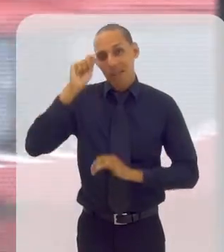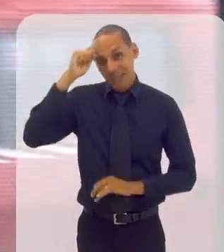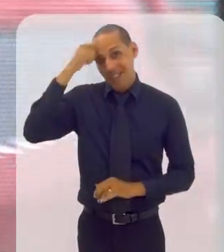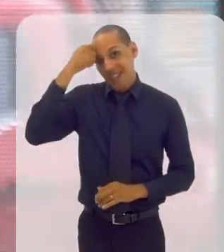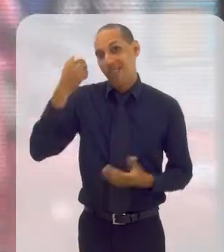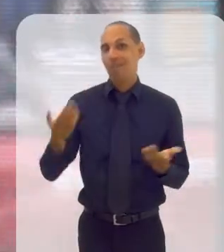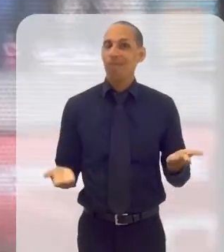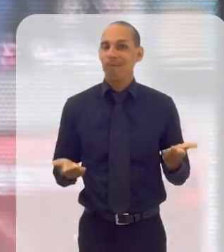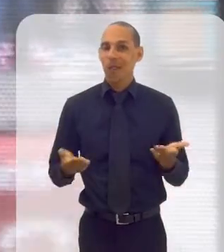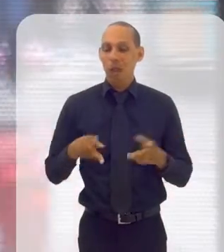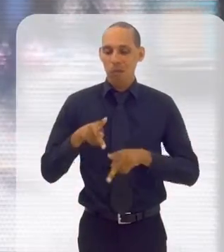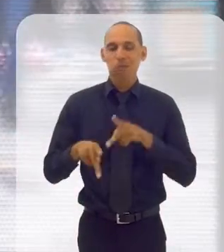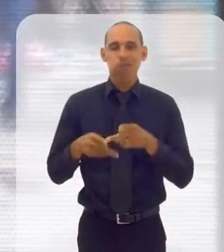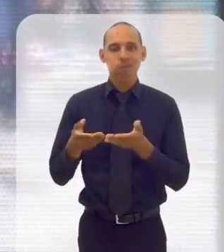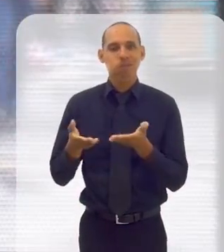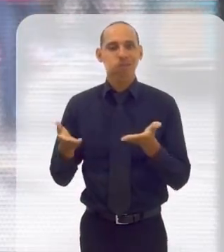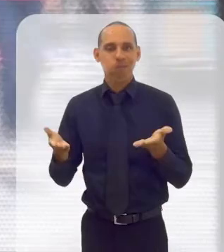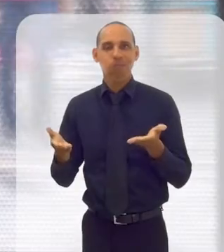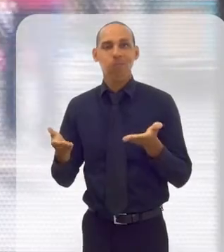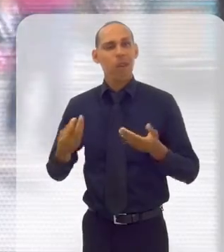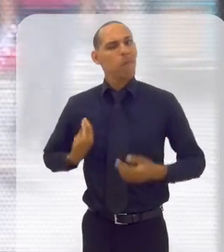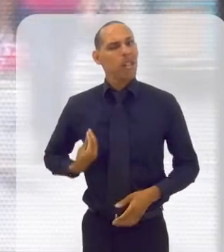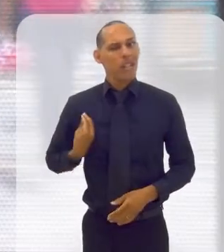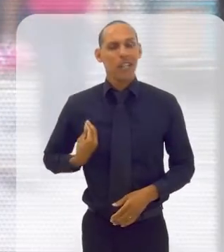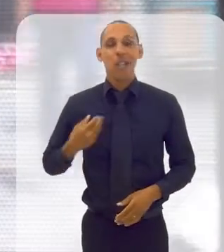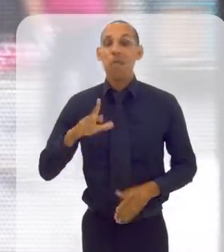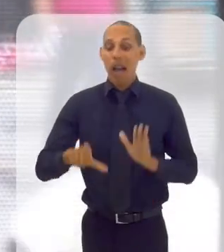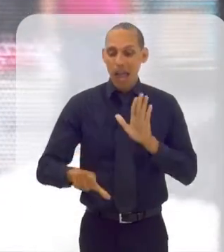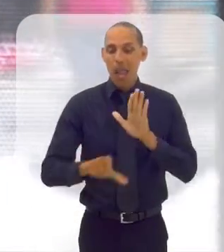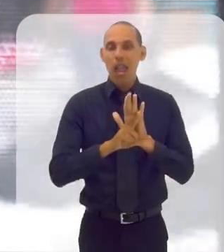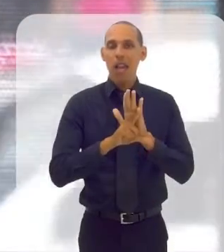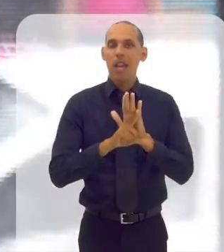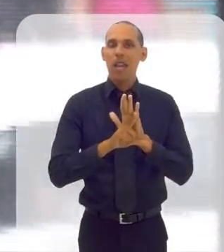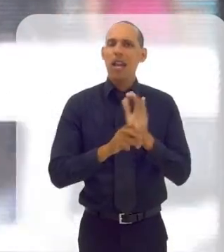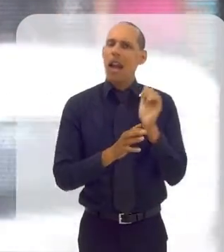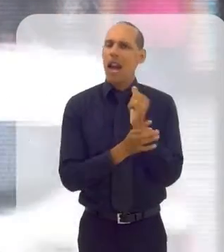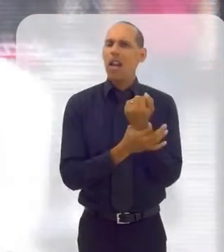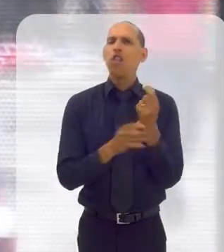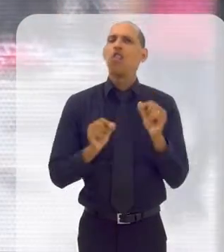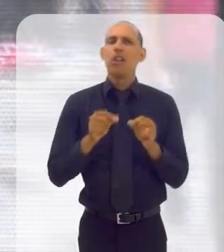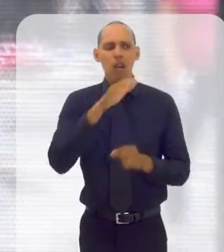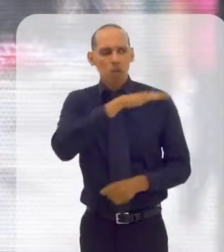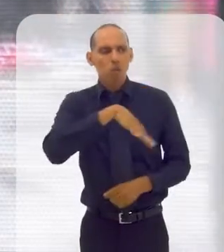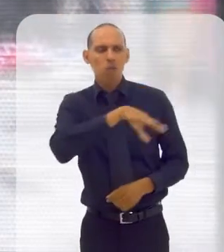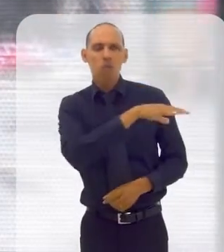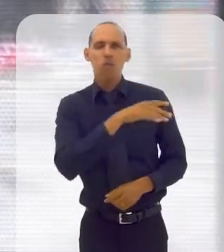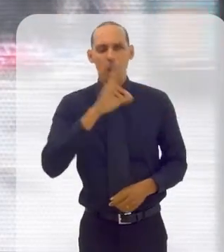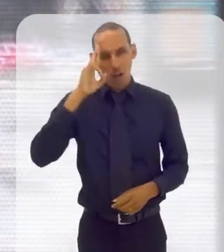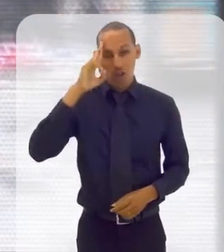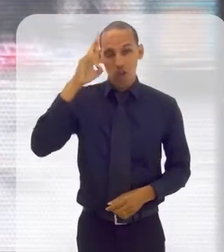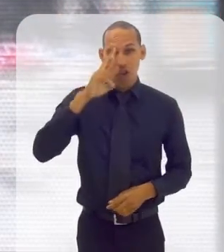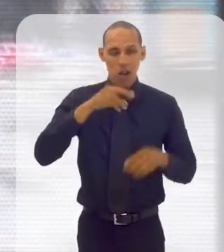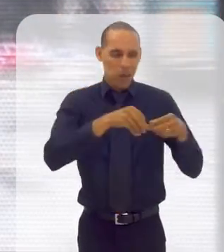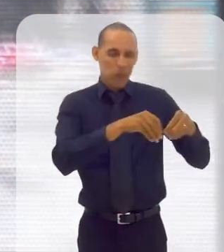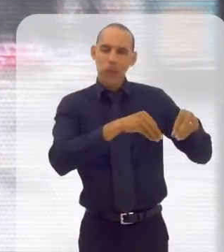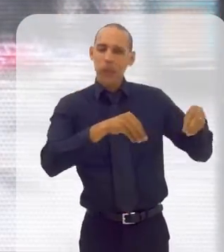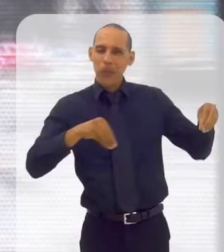da população negra, que inclusive vai estar presente com uma lei que vai garantir aos donos de